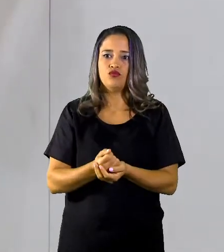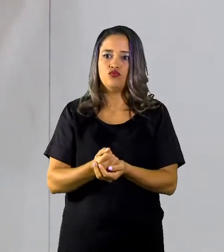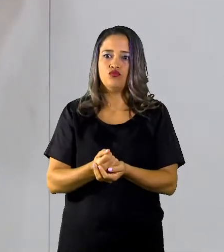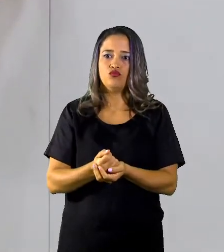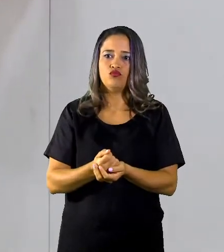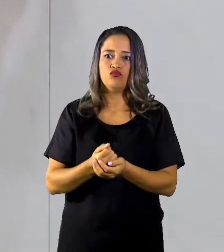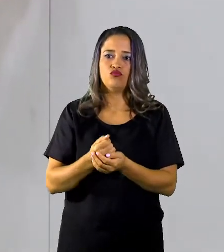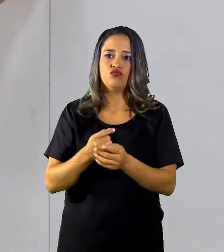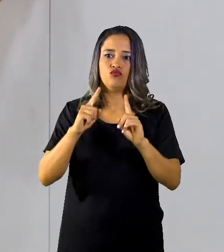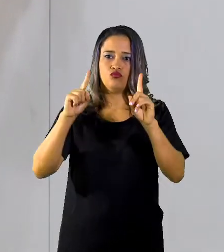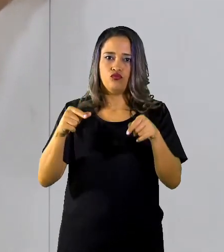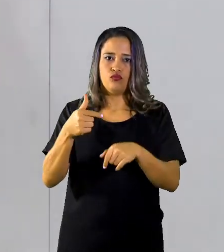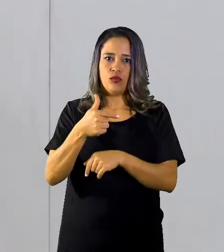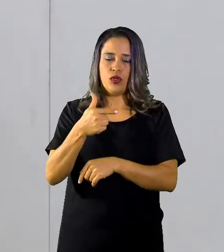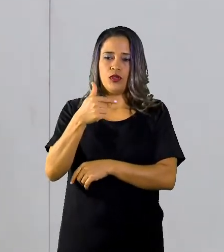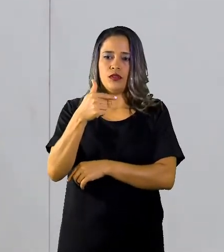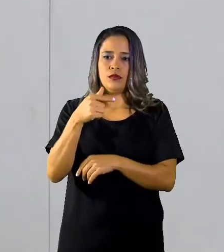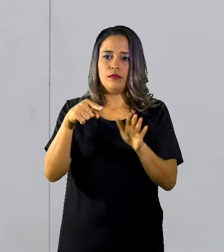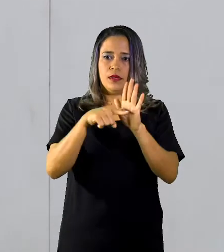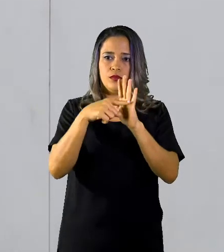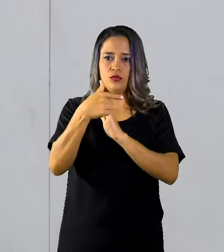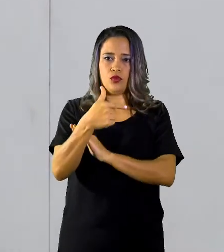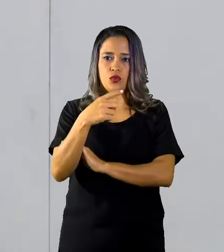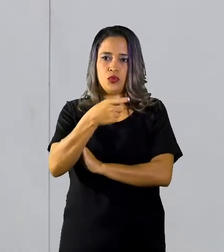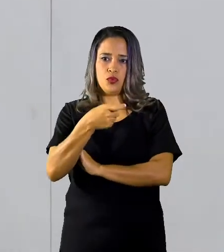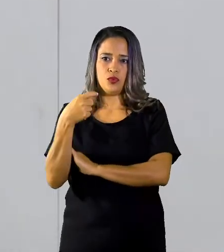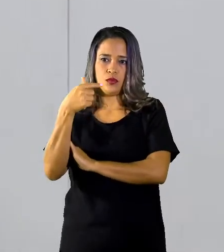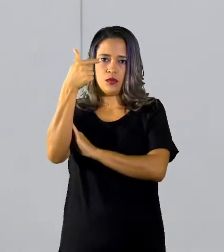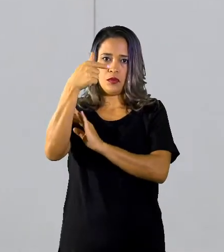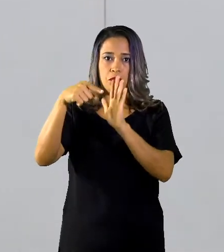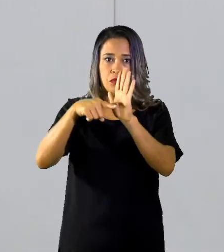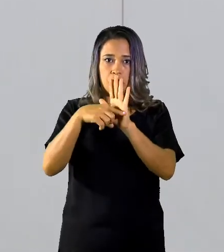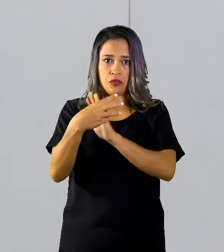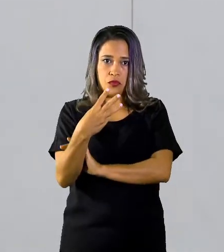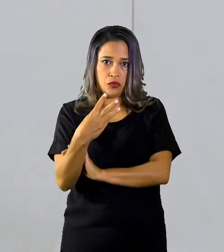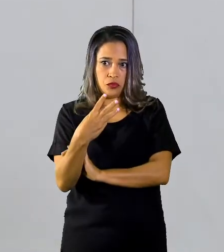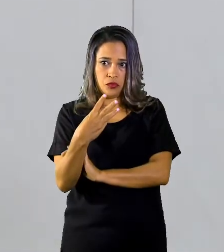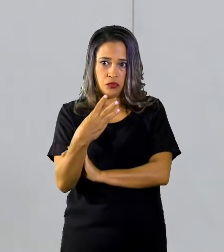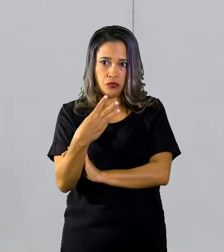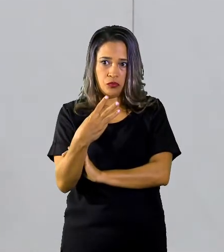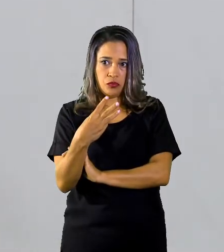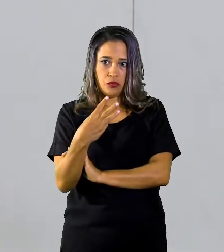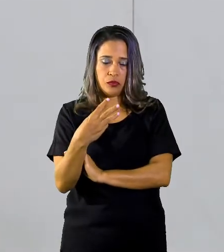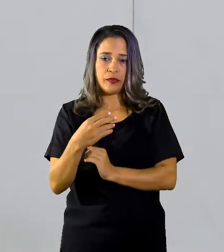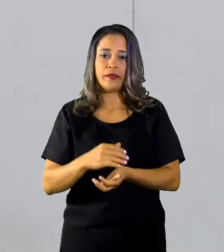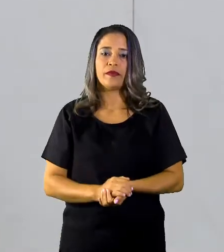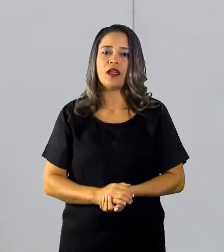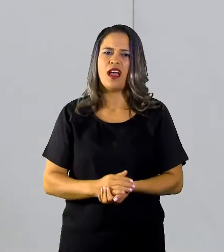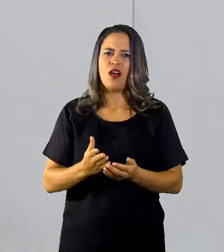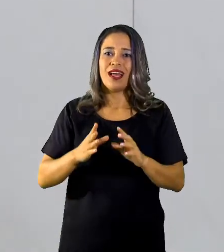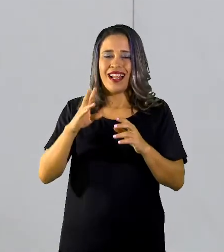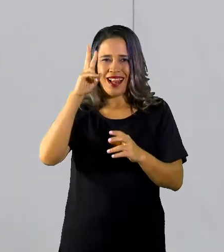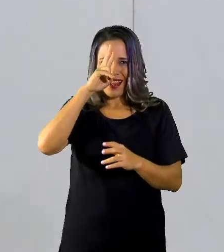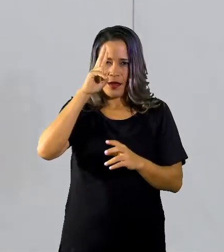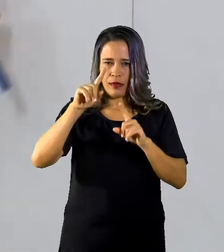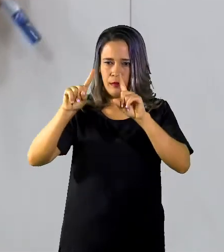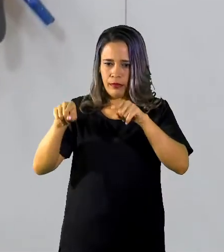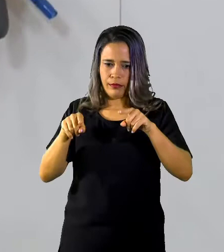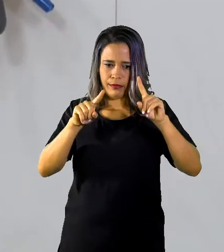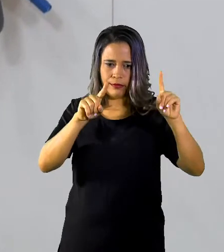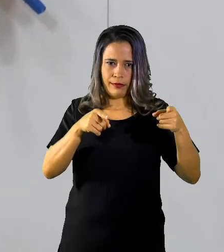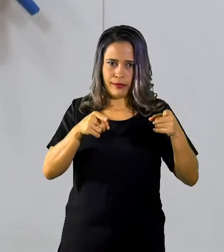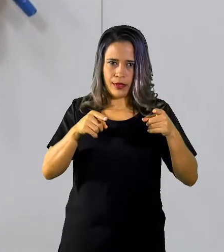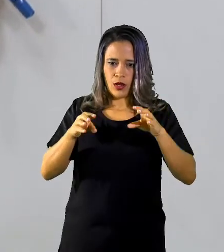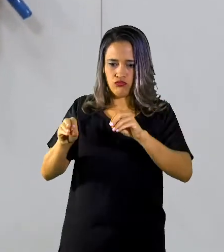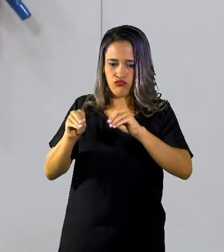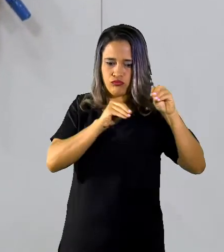ao quadrado, menos 3x. Primeiro passo, retirar todo mundo dos parênteses, lembrando, O fato de